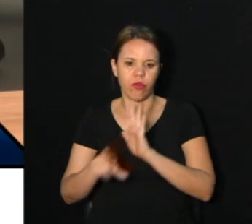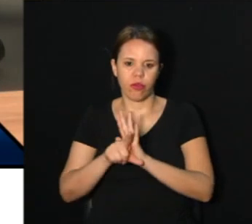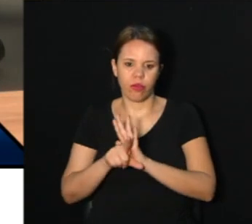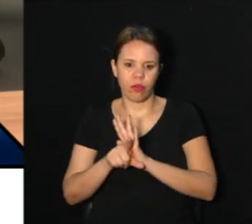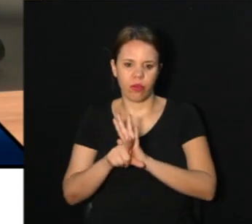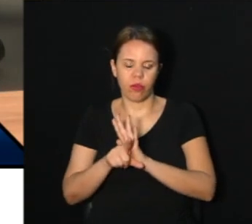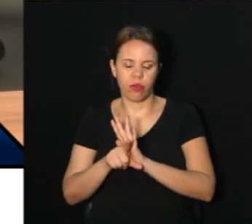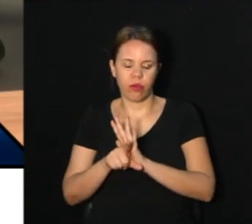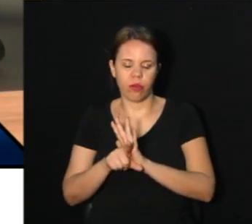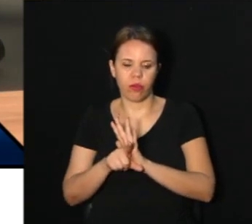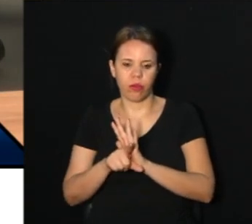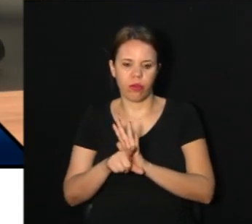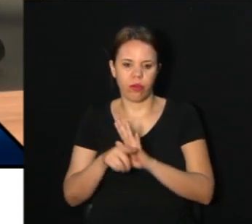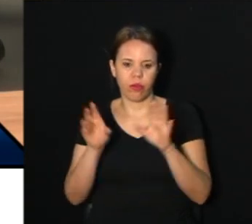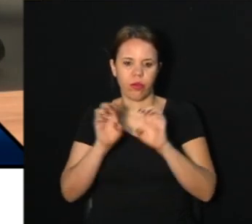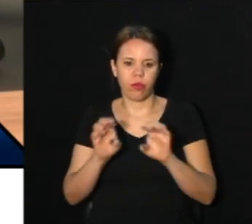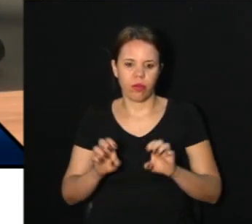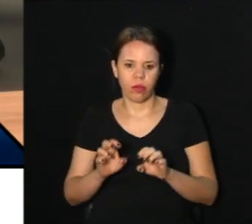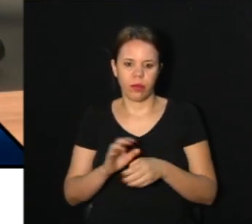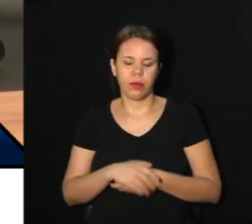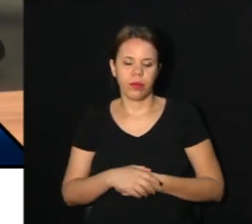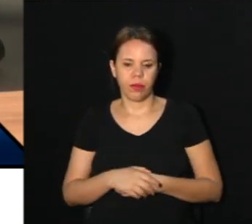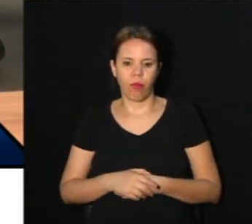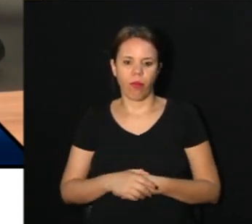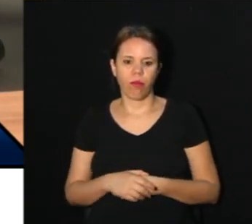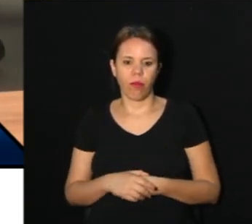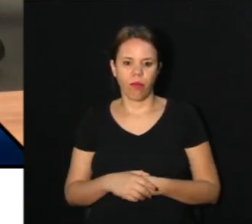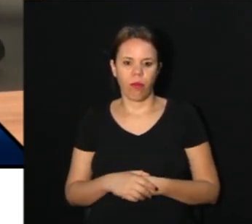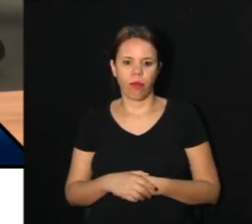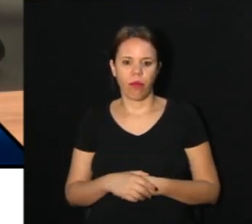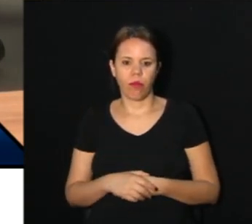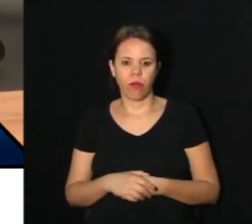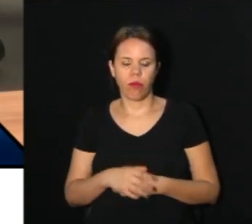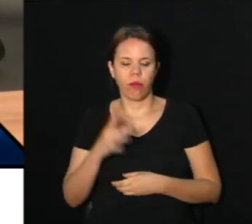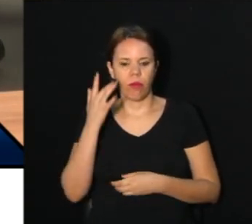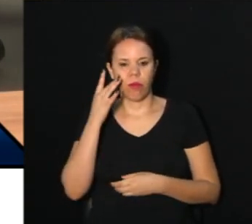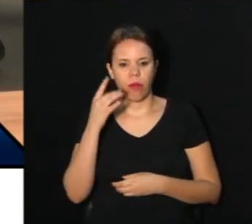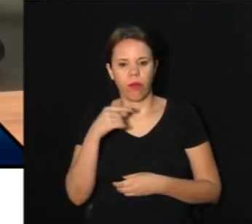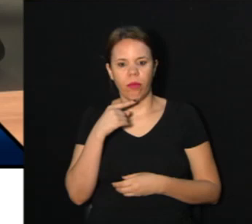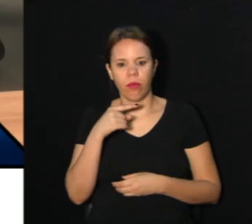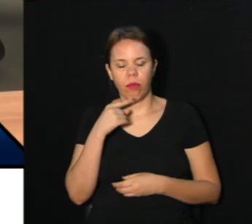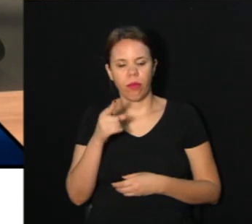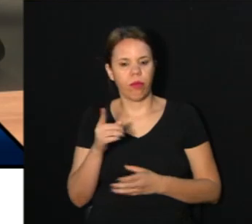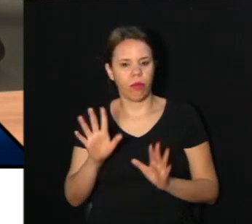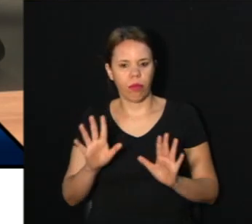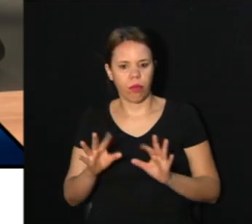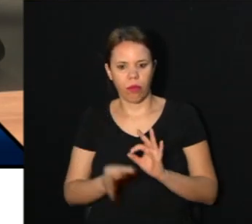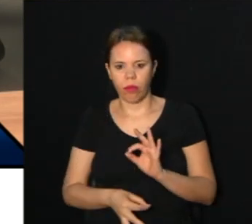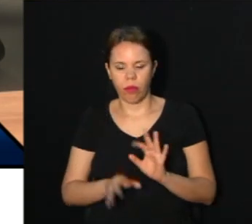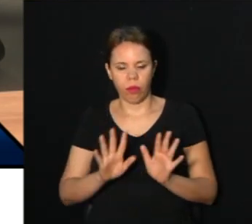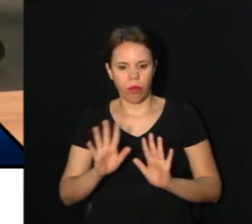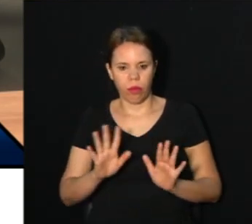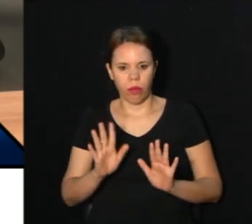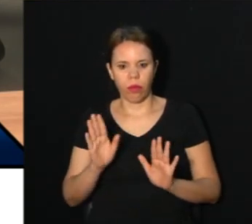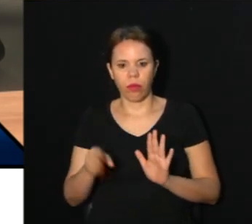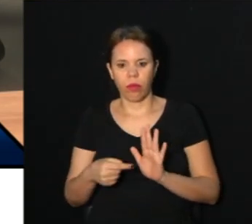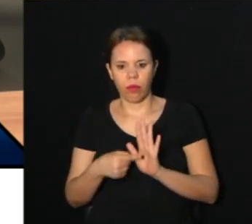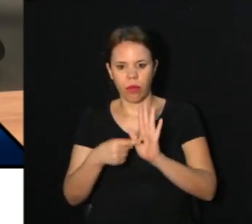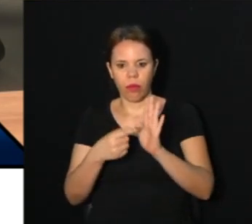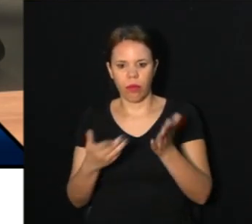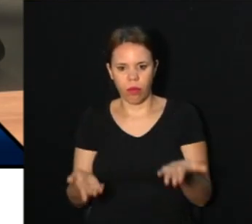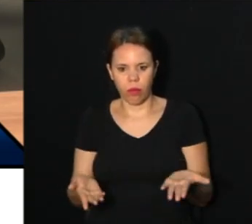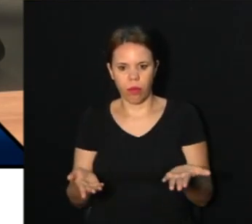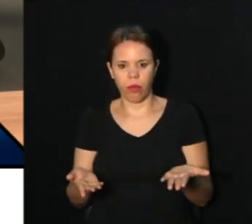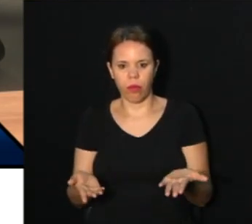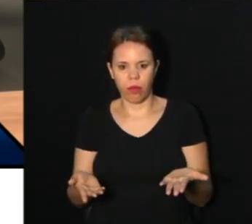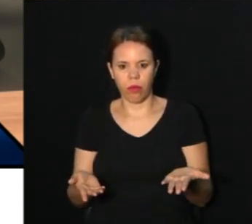da forma como ele está estruturado. Eu acho que os questionamentos, nem vou me alongar, porque os questionamentos já estão colocados,